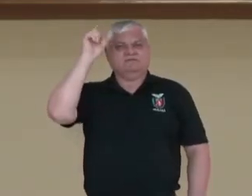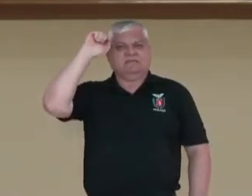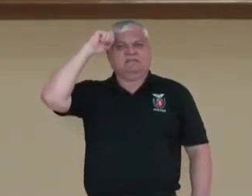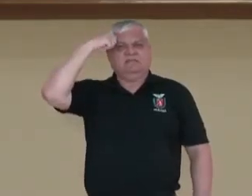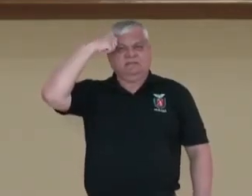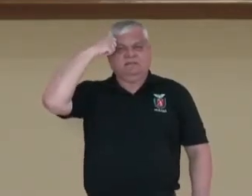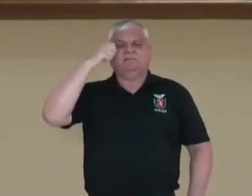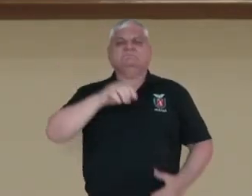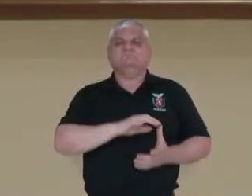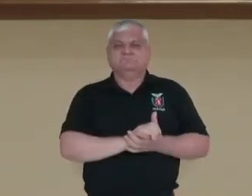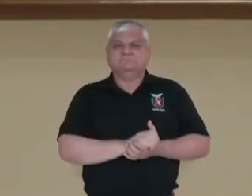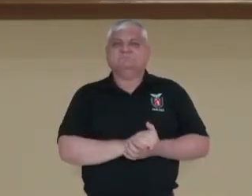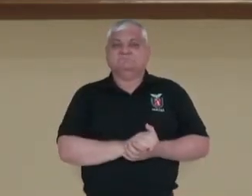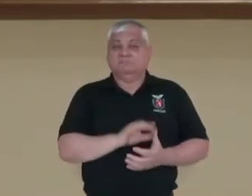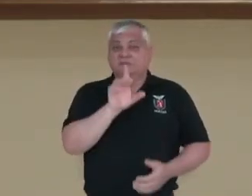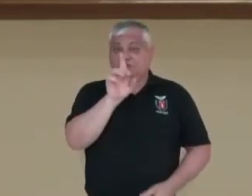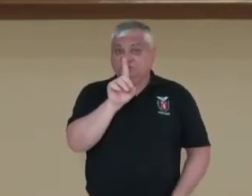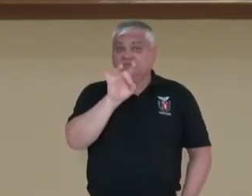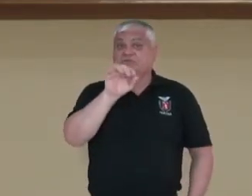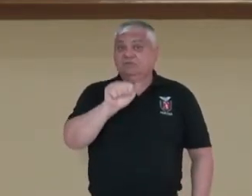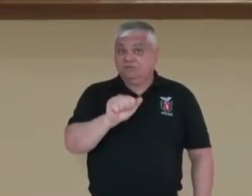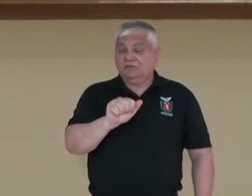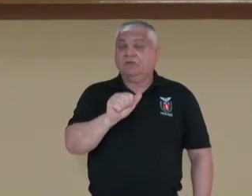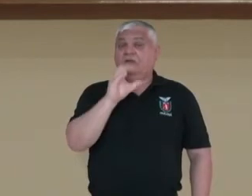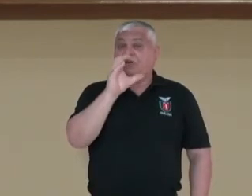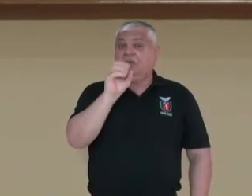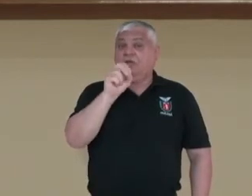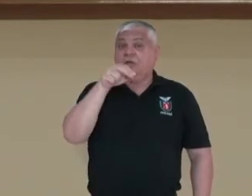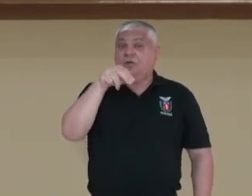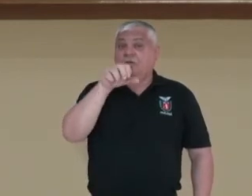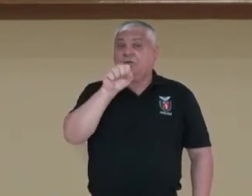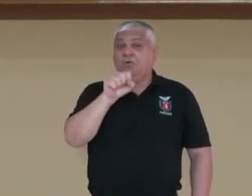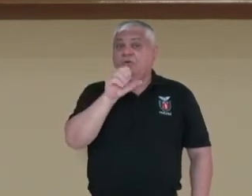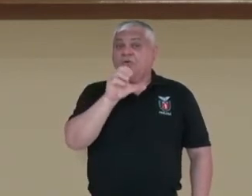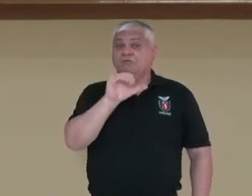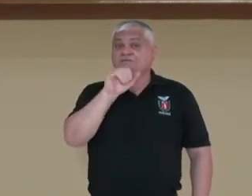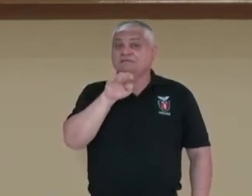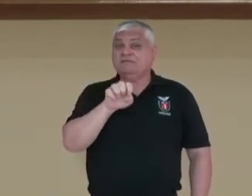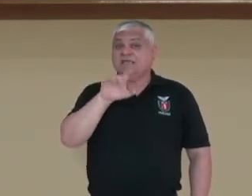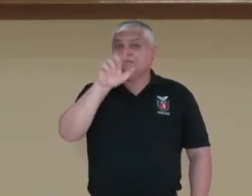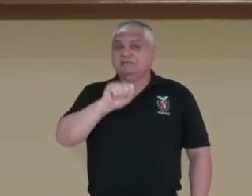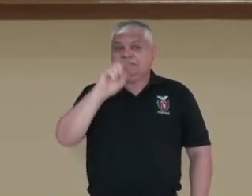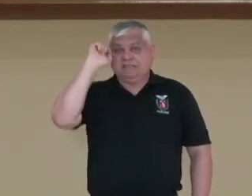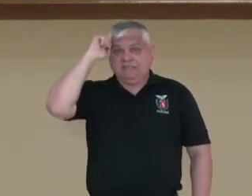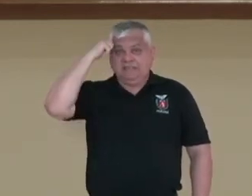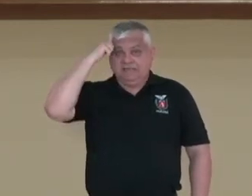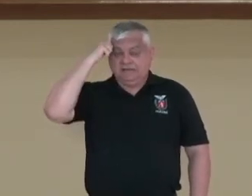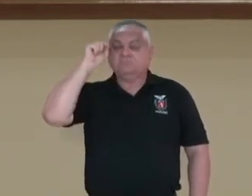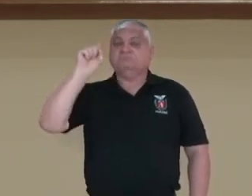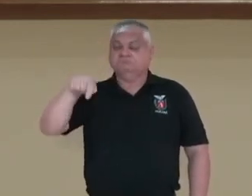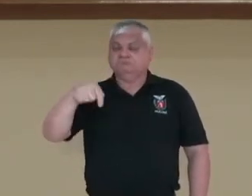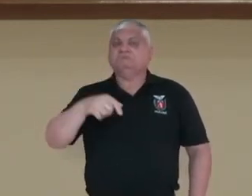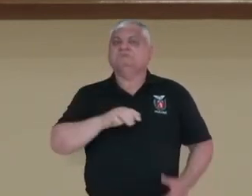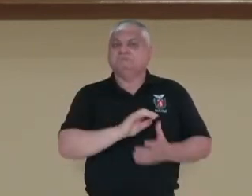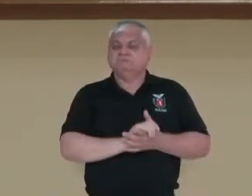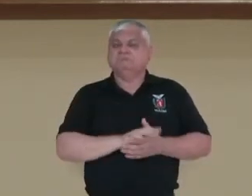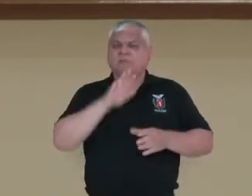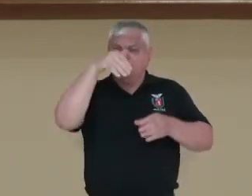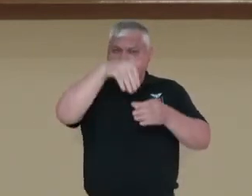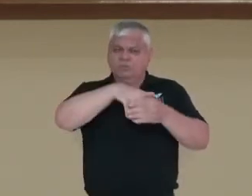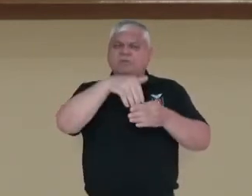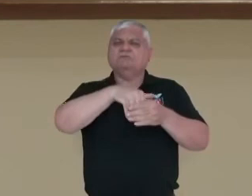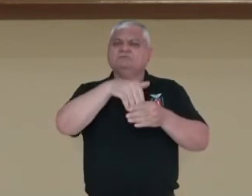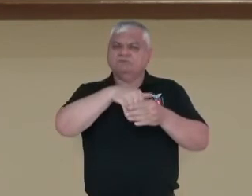da Consciência Negra, que é feriado em muitos lugares e que aqui em Curitiba até votaram e depois acabou não funcionando, não